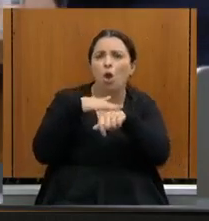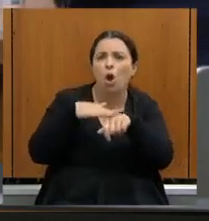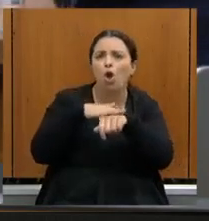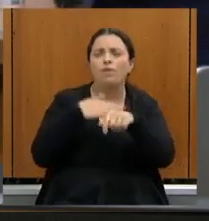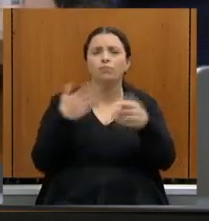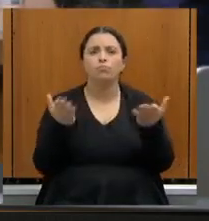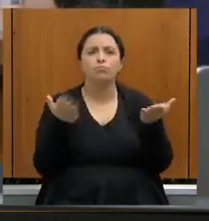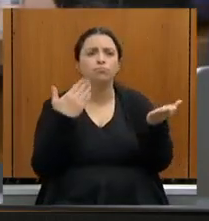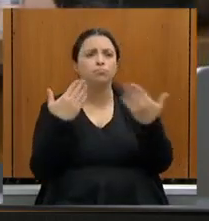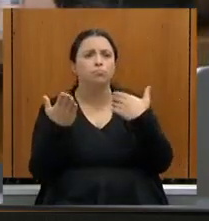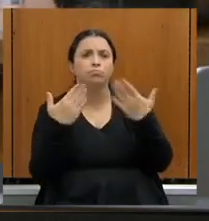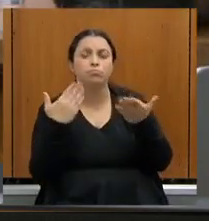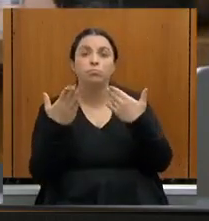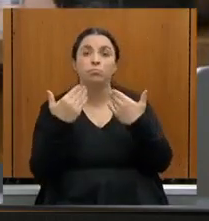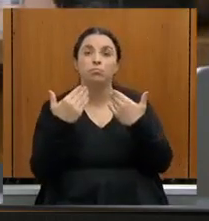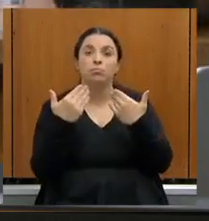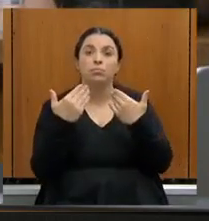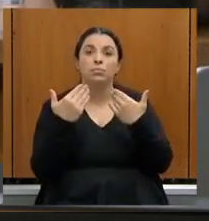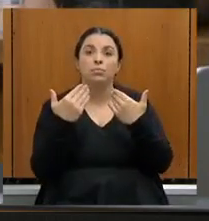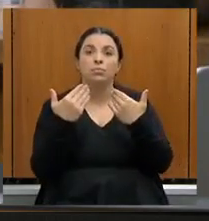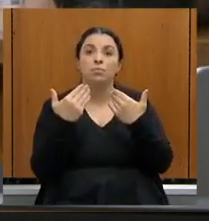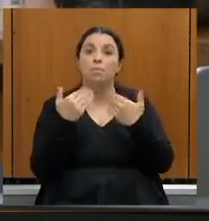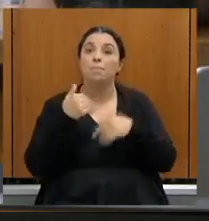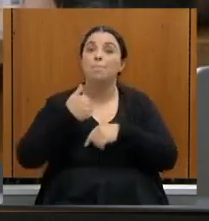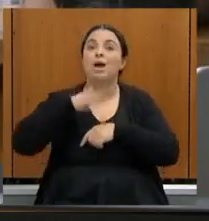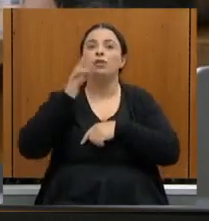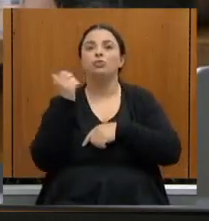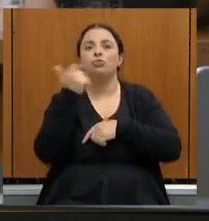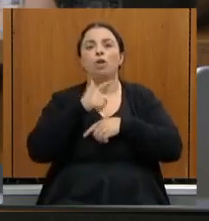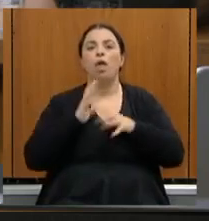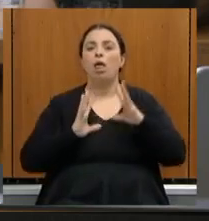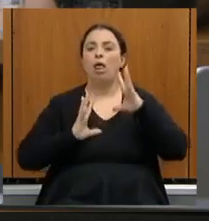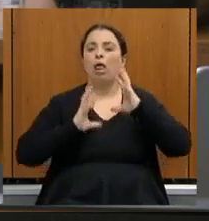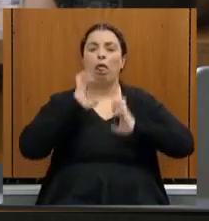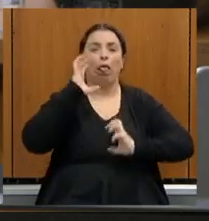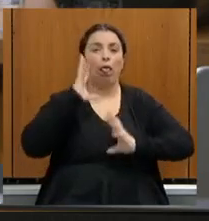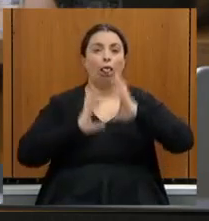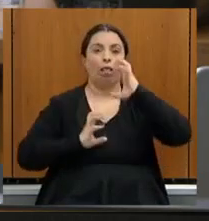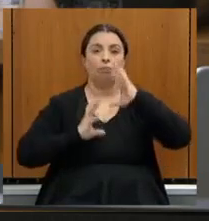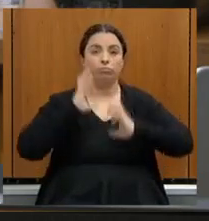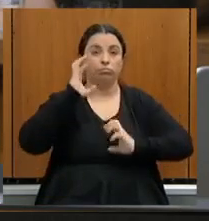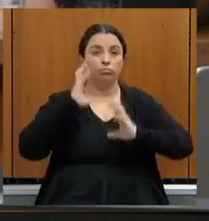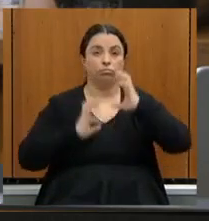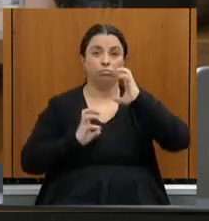conversarmos muito mais do que brigarmos guerras